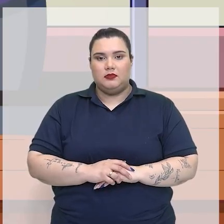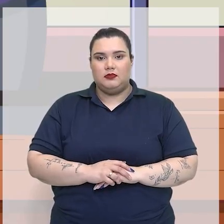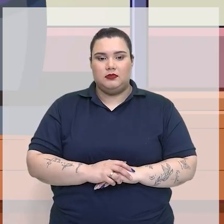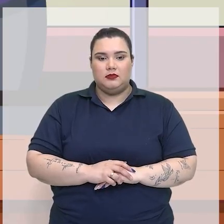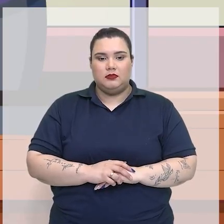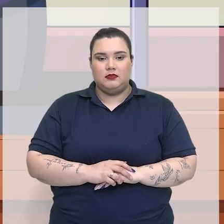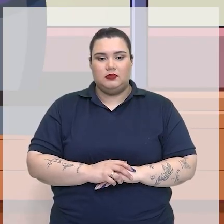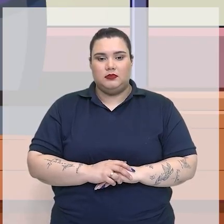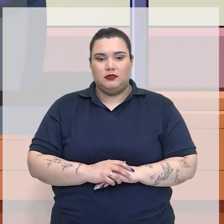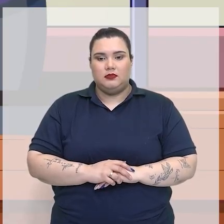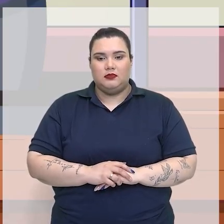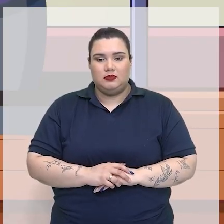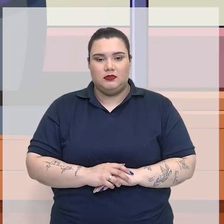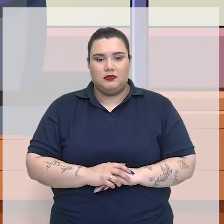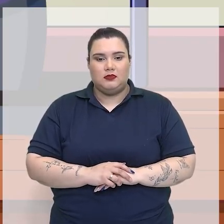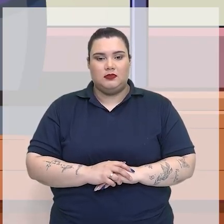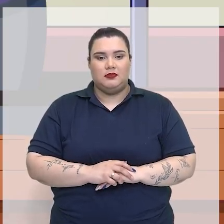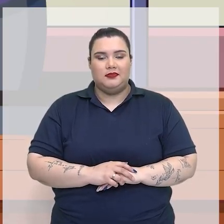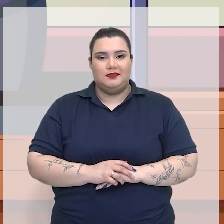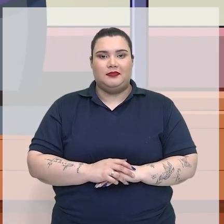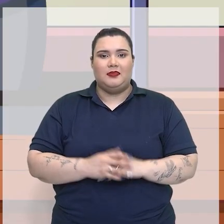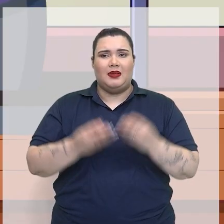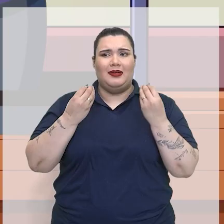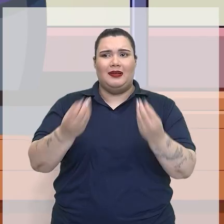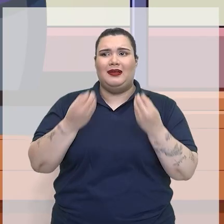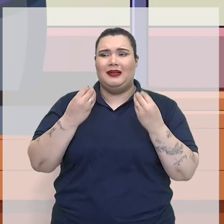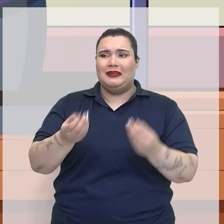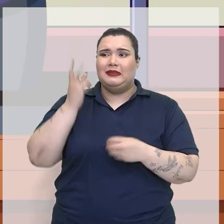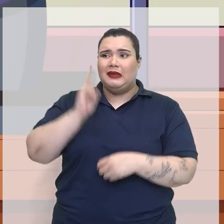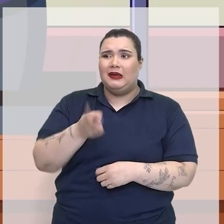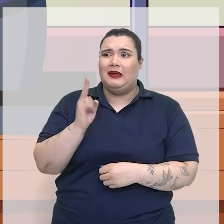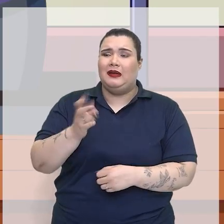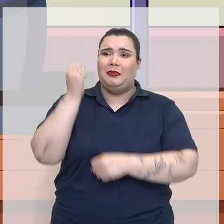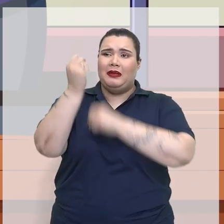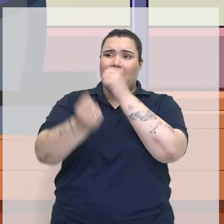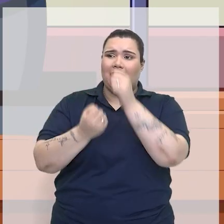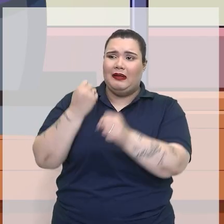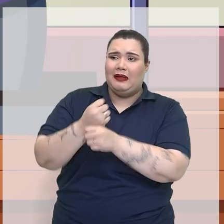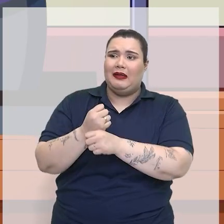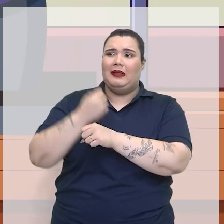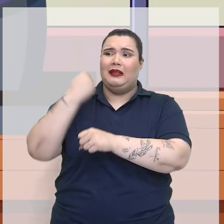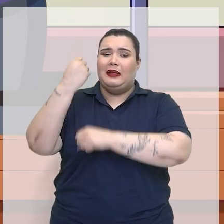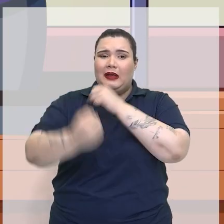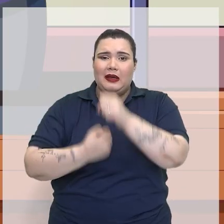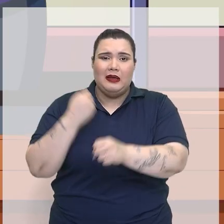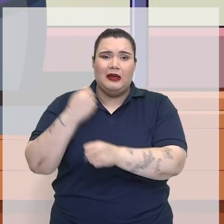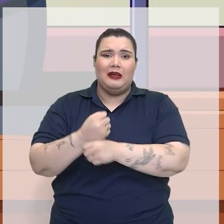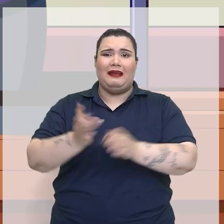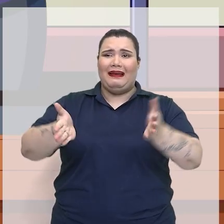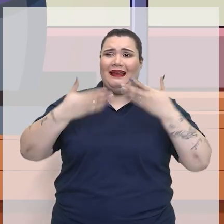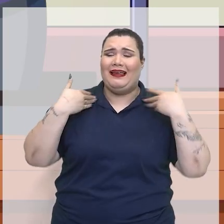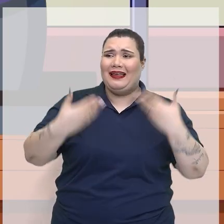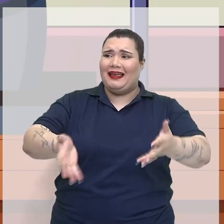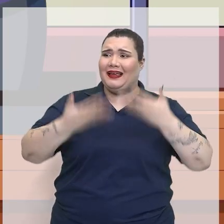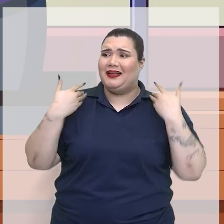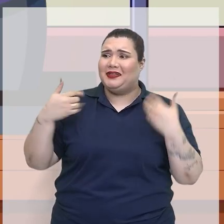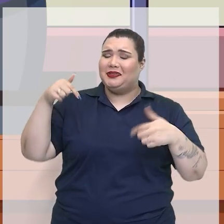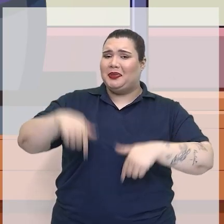Não é possível! Cada ano que passa, fica mais quente nessa cidade.